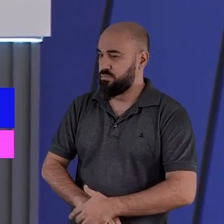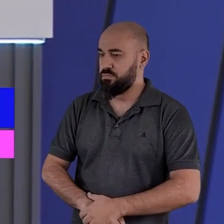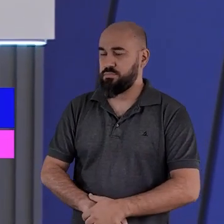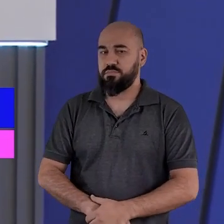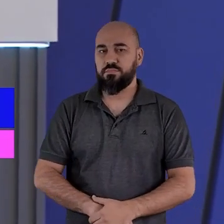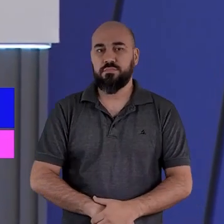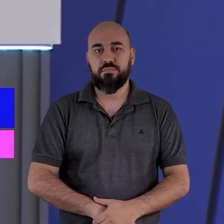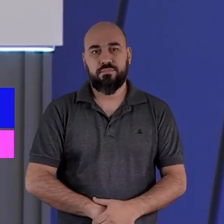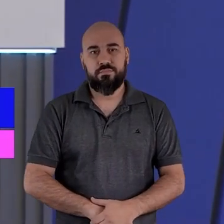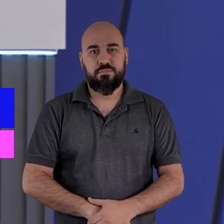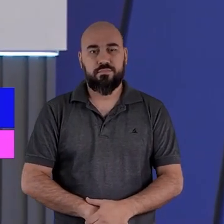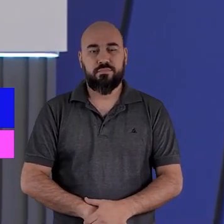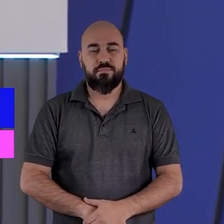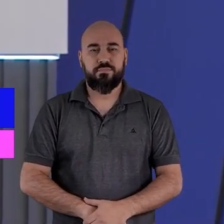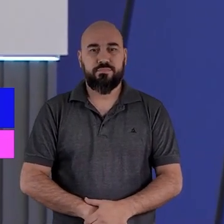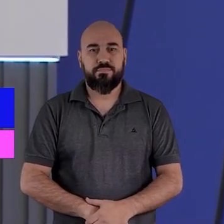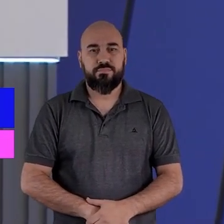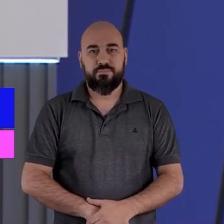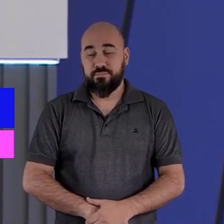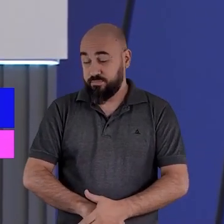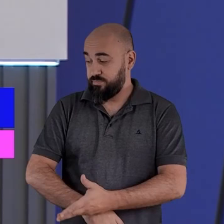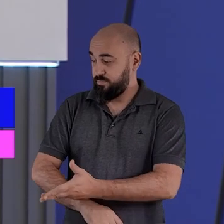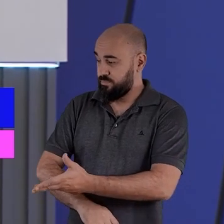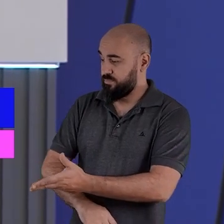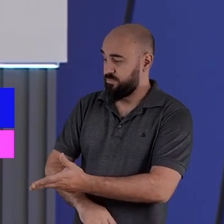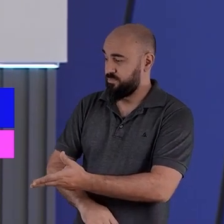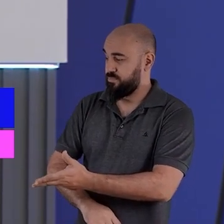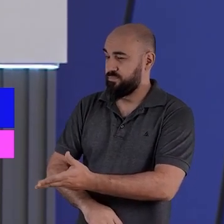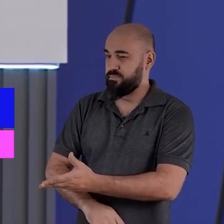novotempo.com/escola bíblica. Outra vez,